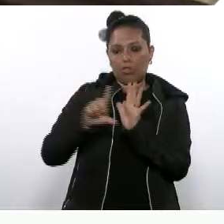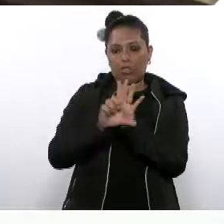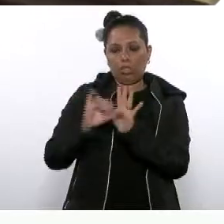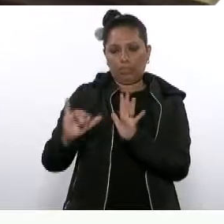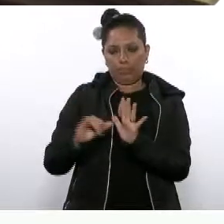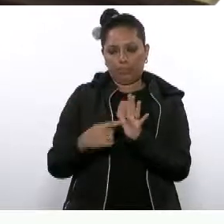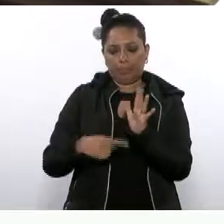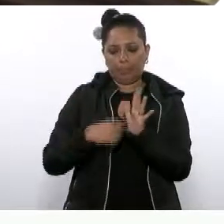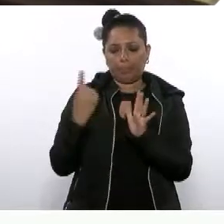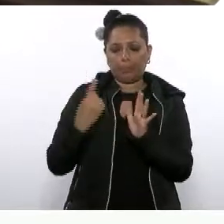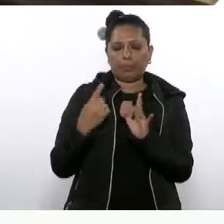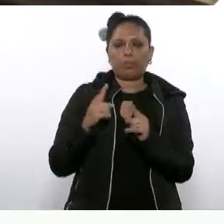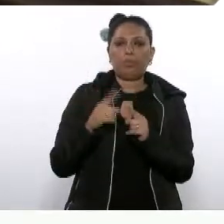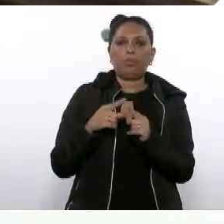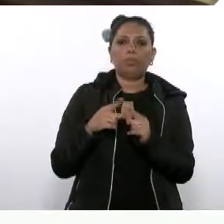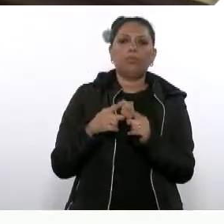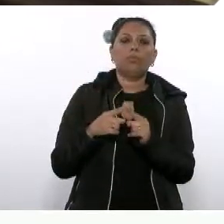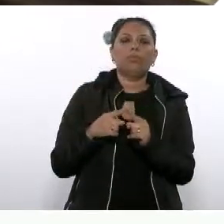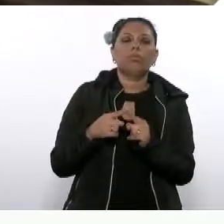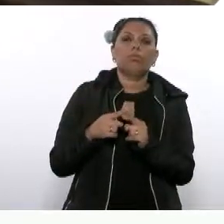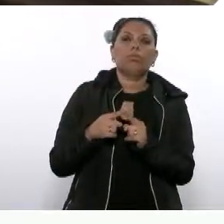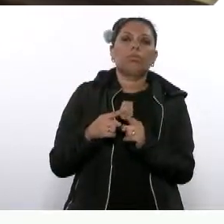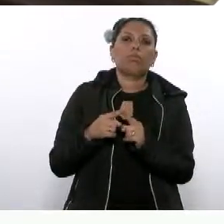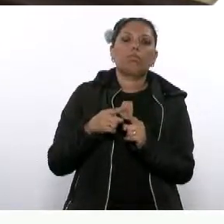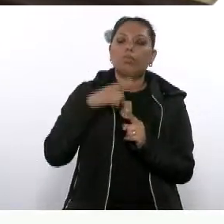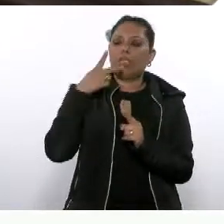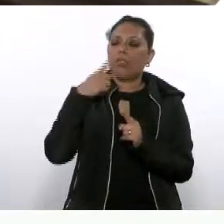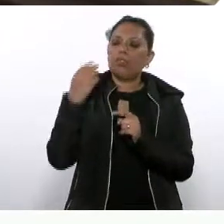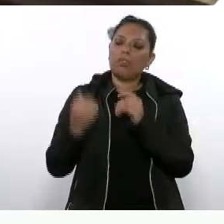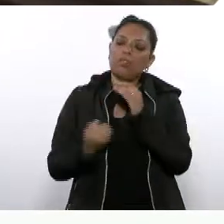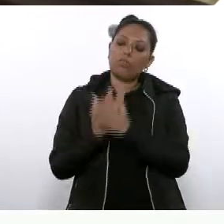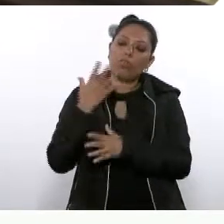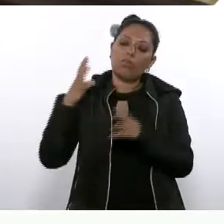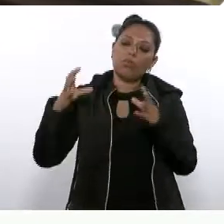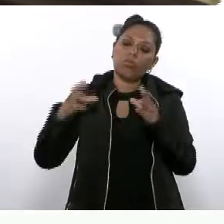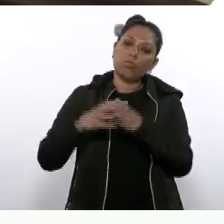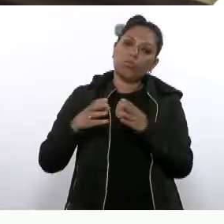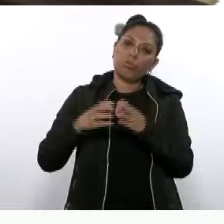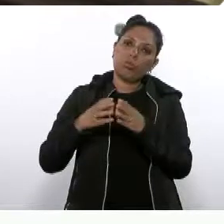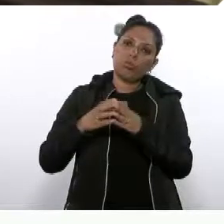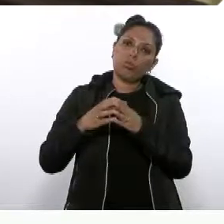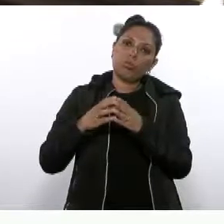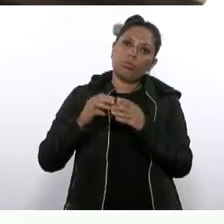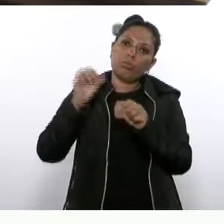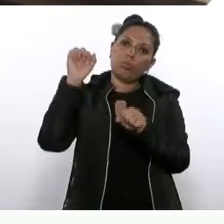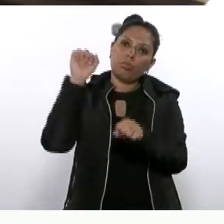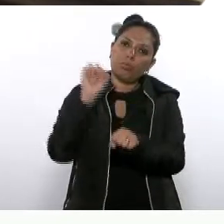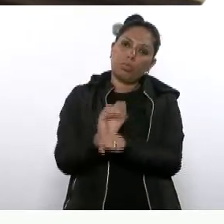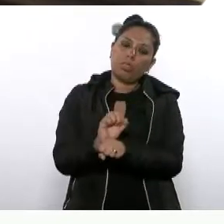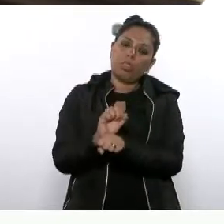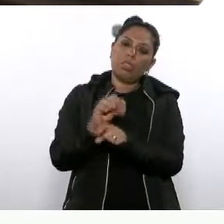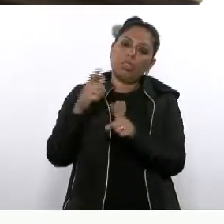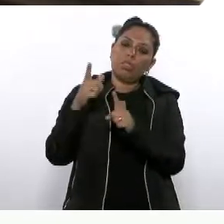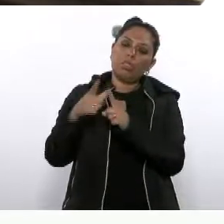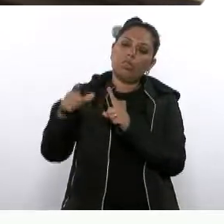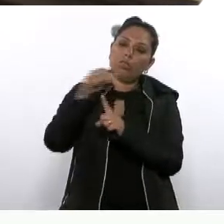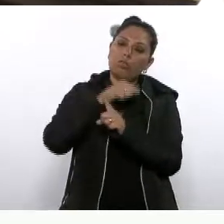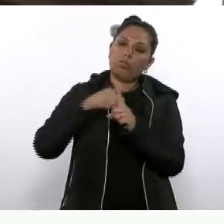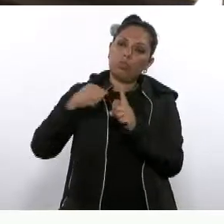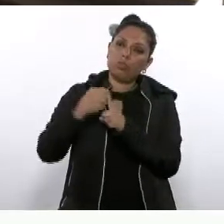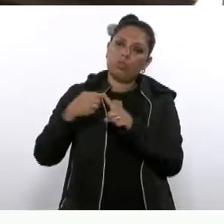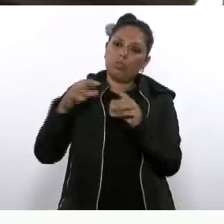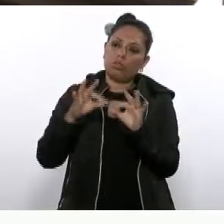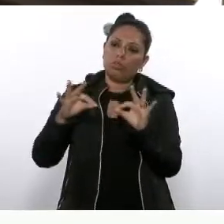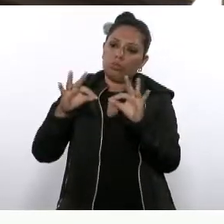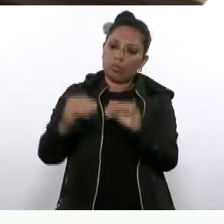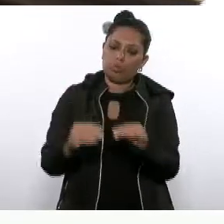primeira, que sugere a criação de um núcleo de combate ao feminicídio em todas as divisões